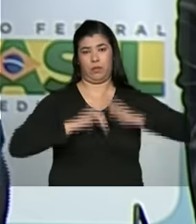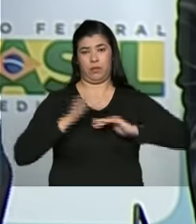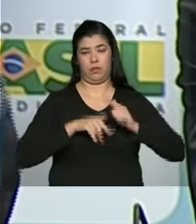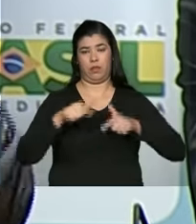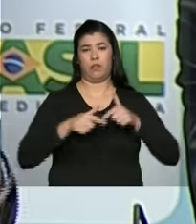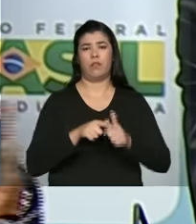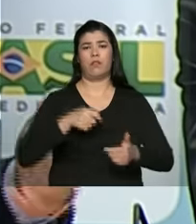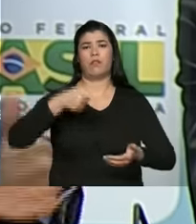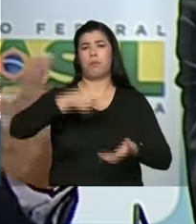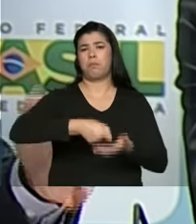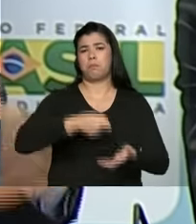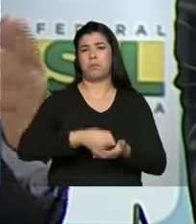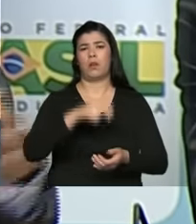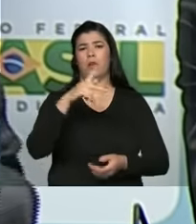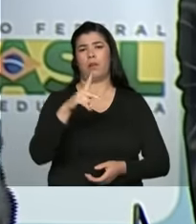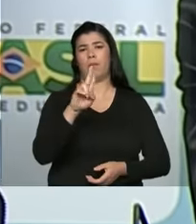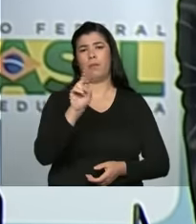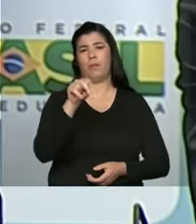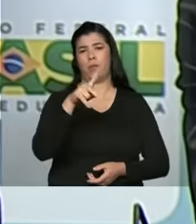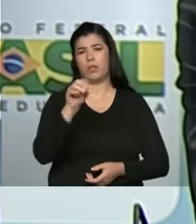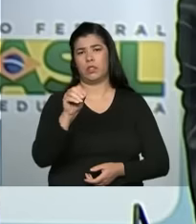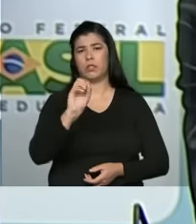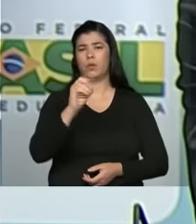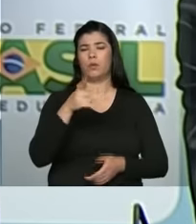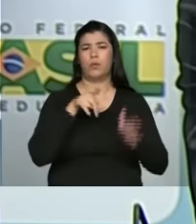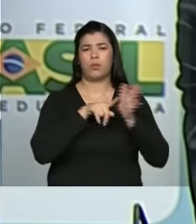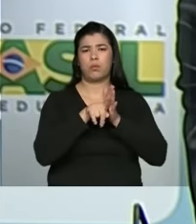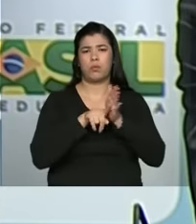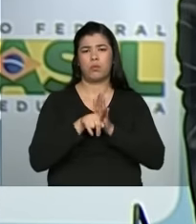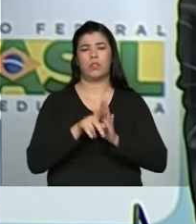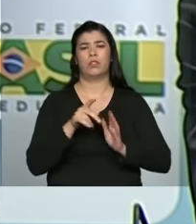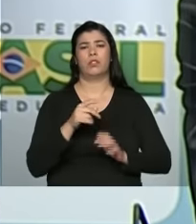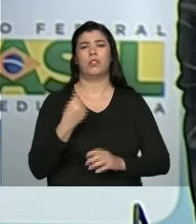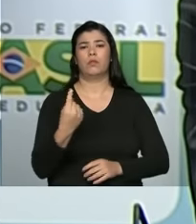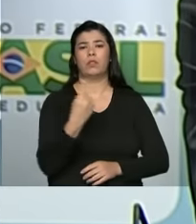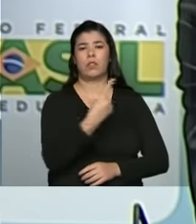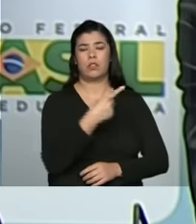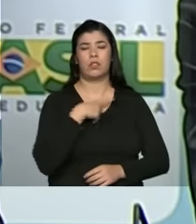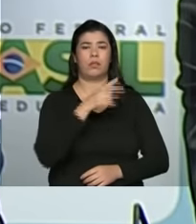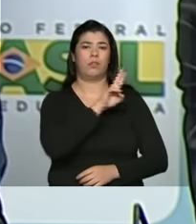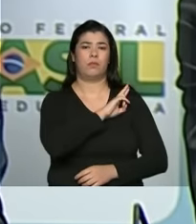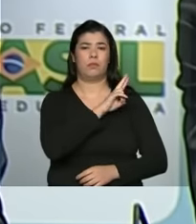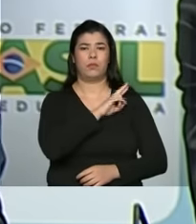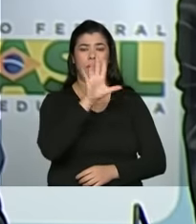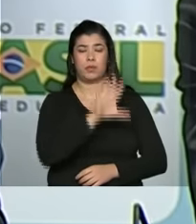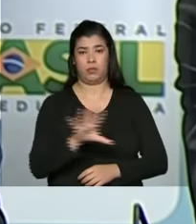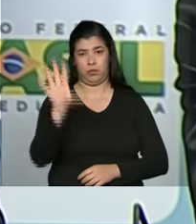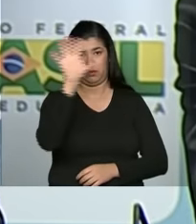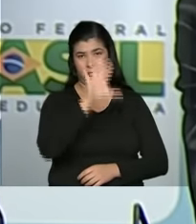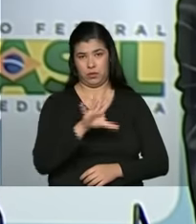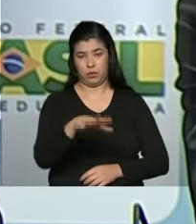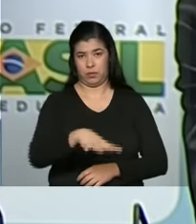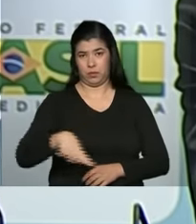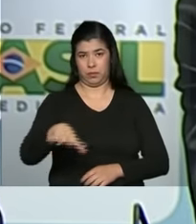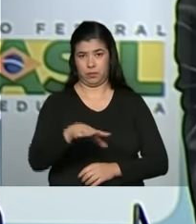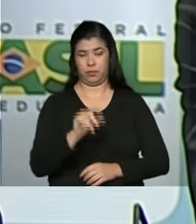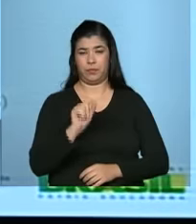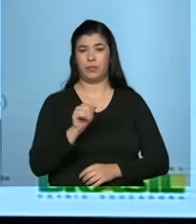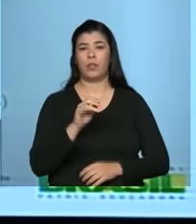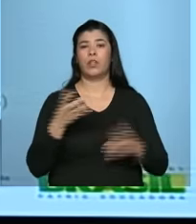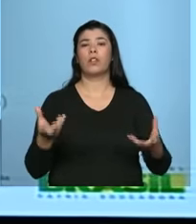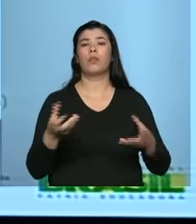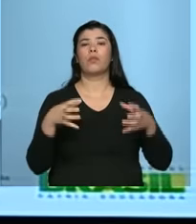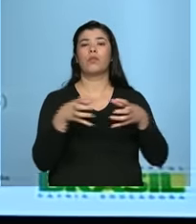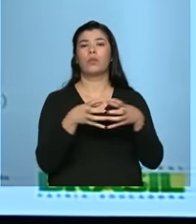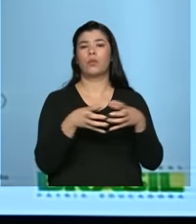punitivas da investigação e punição de responsáveis por infrações nesse campo então o grupo foi composto no caso do Ministério da